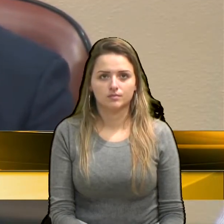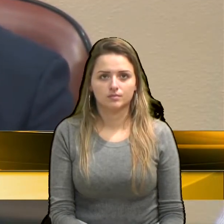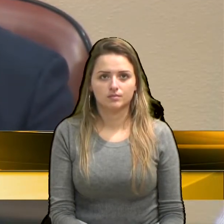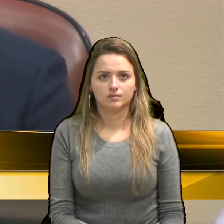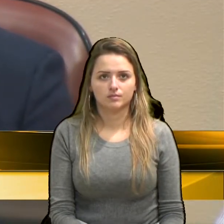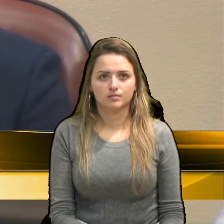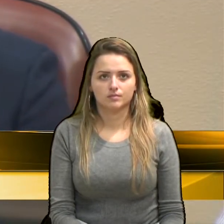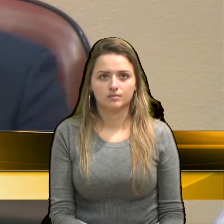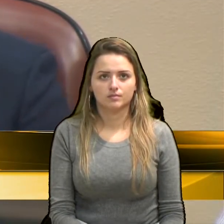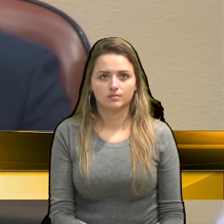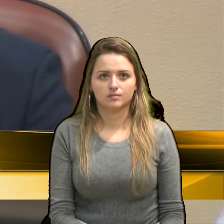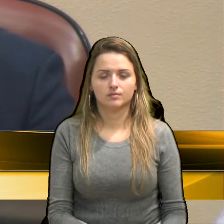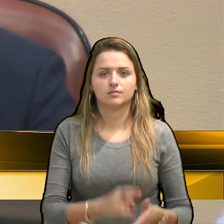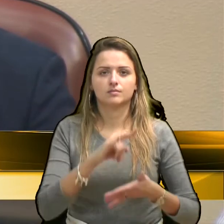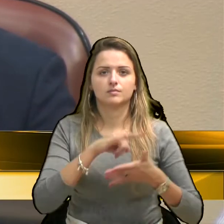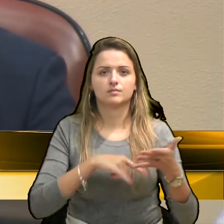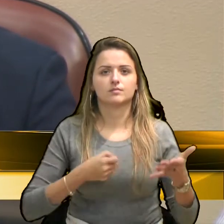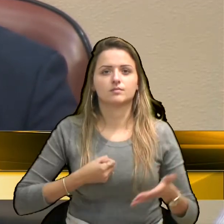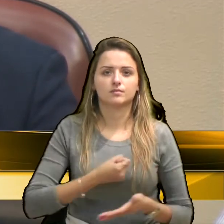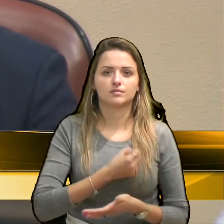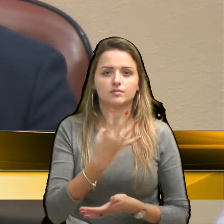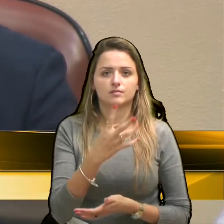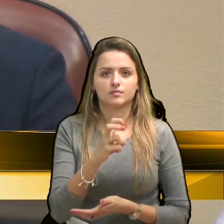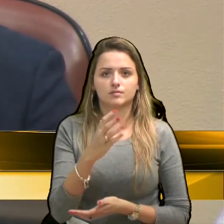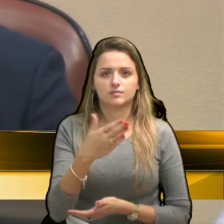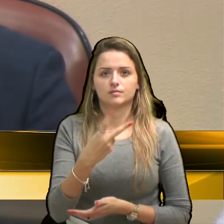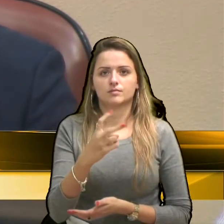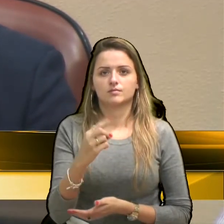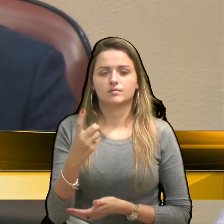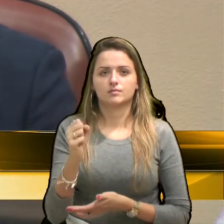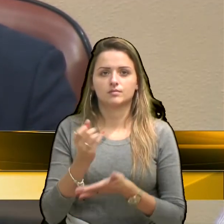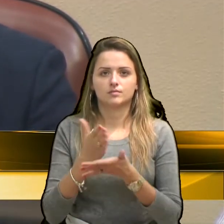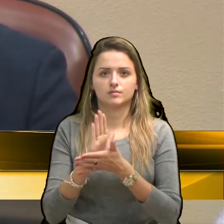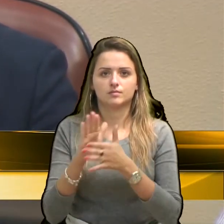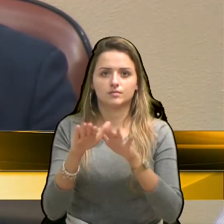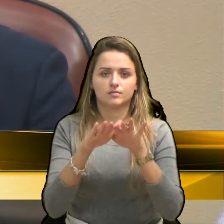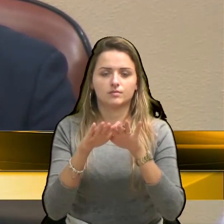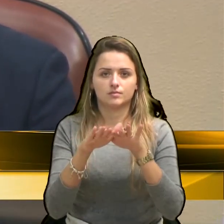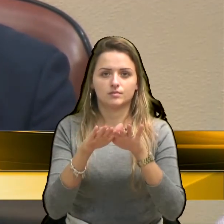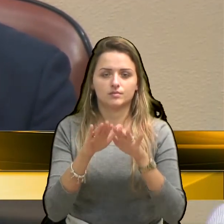Requerimento número 45/2018, aprovado por unanimidade.